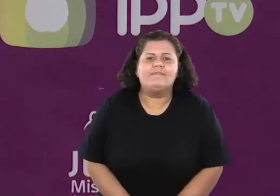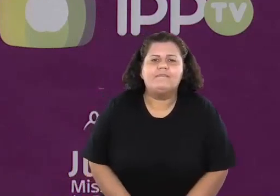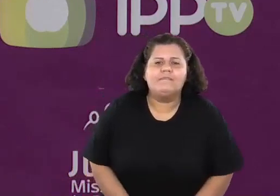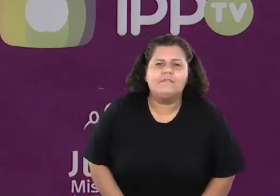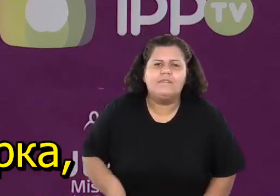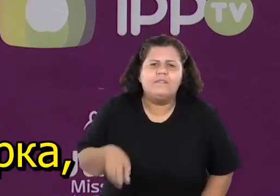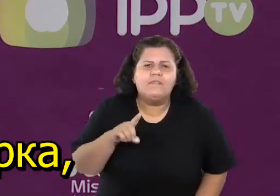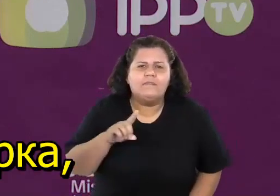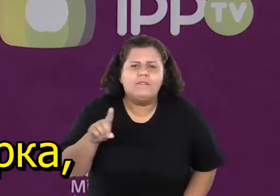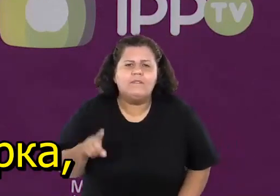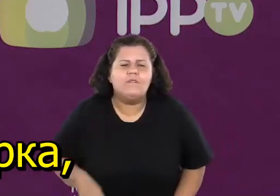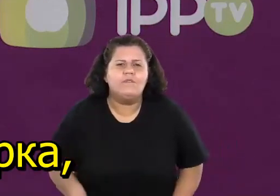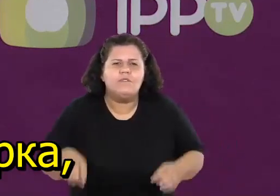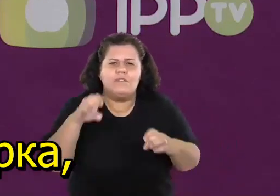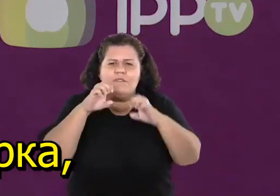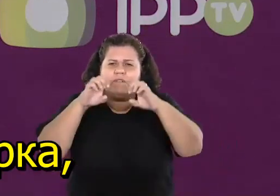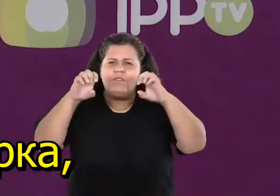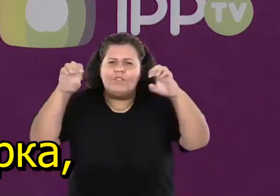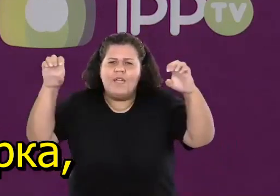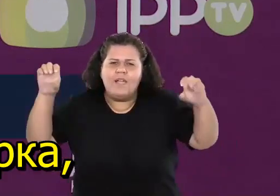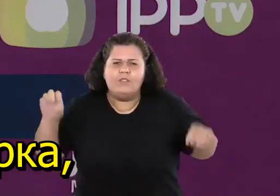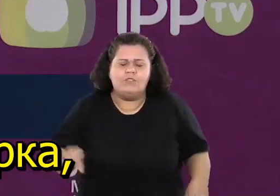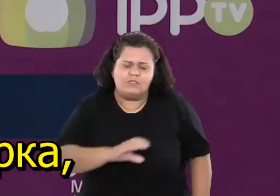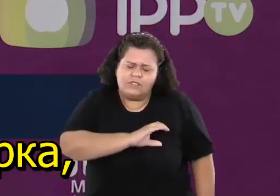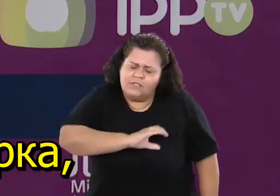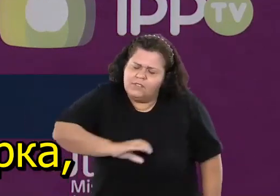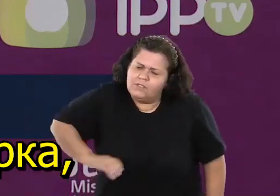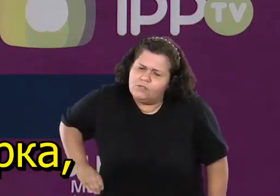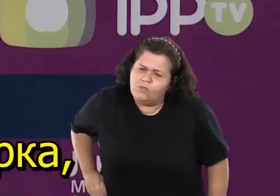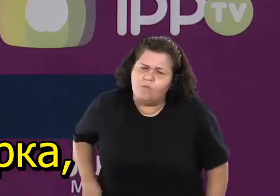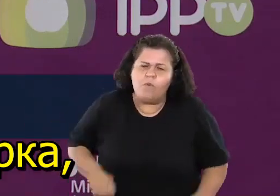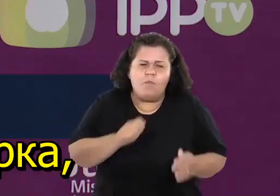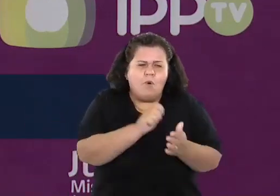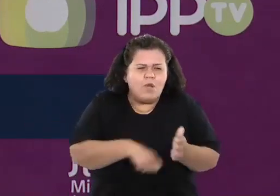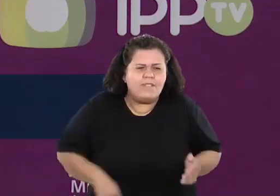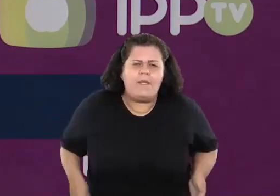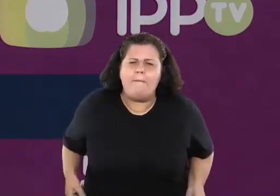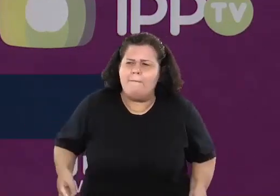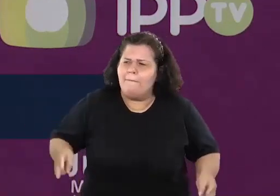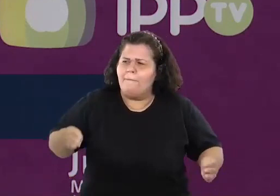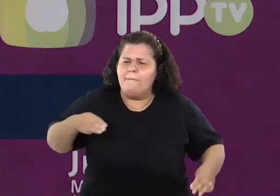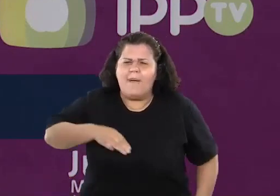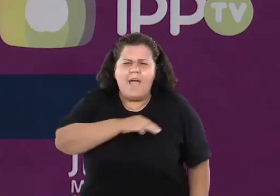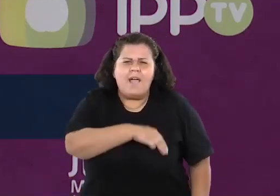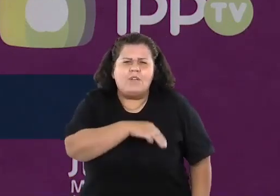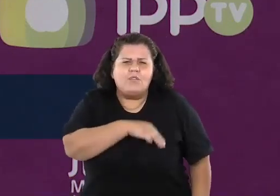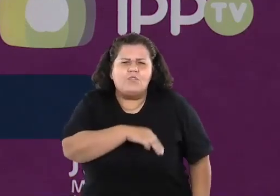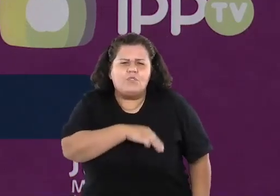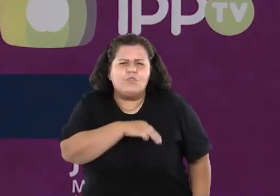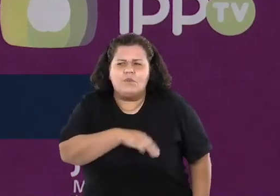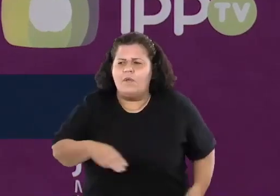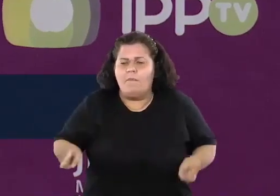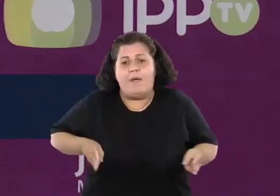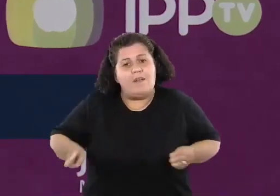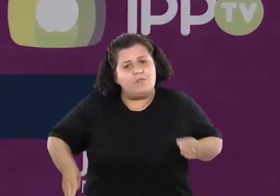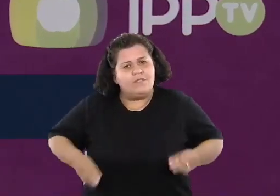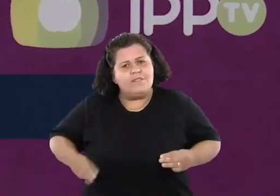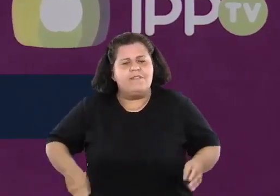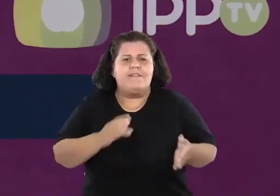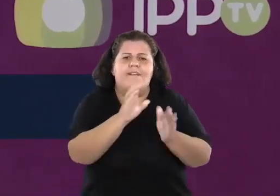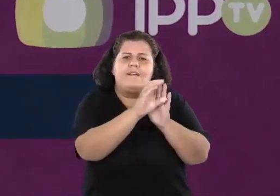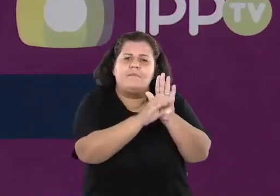Deus, no Evangelho de Cristo, conforme o registro de Marcos, capítulo 16.